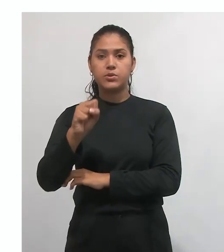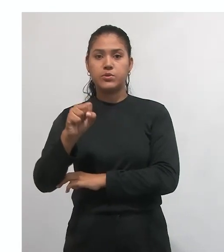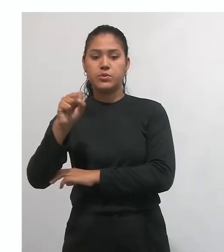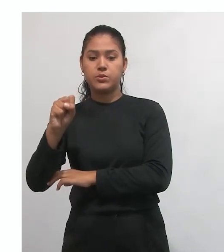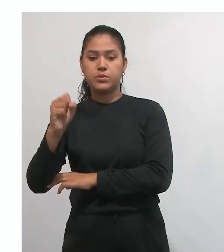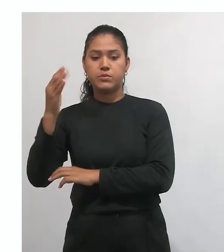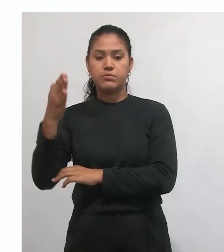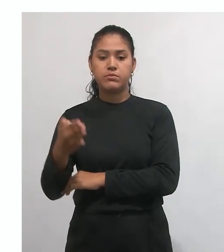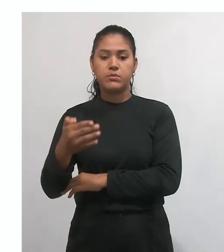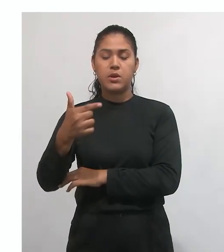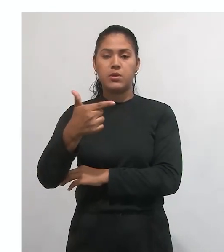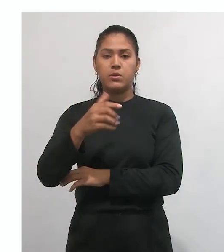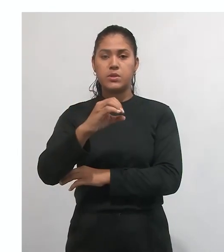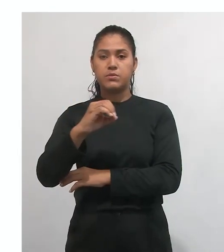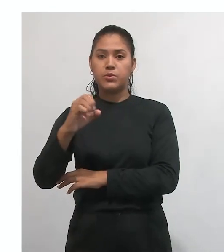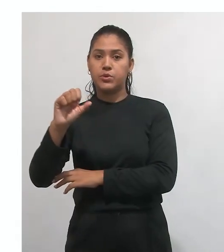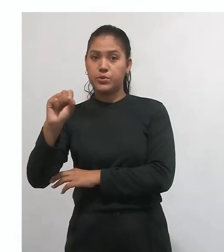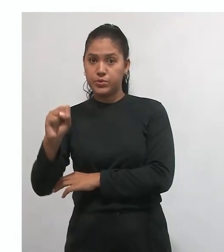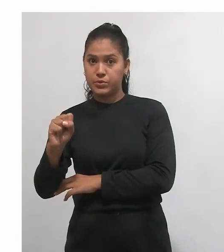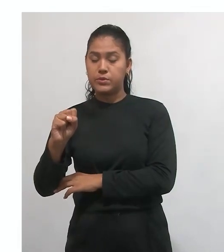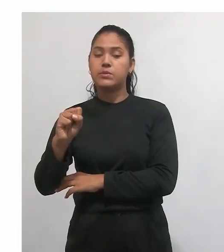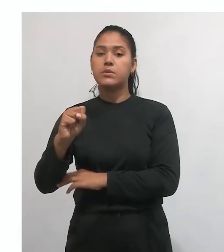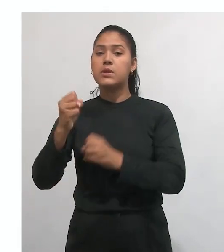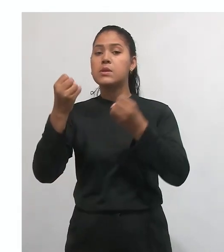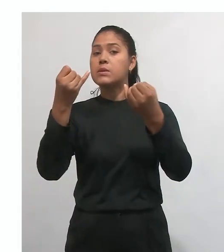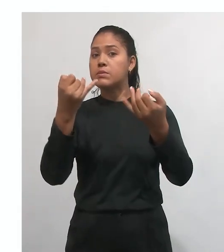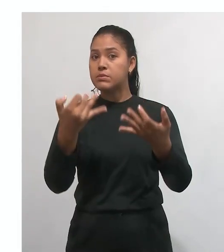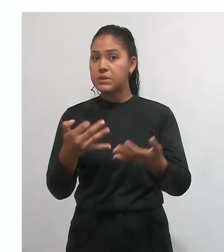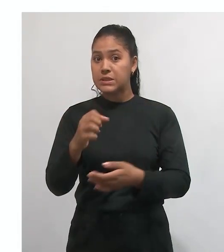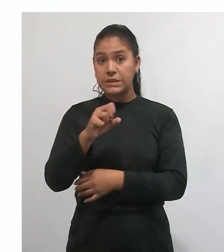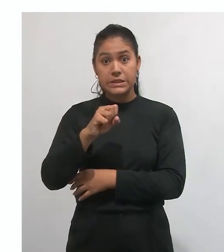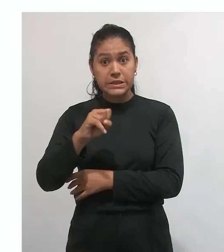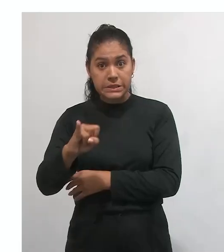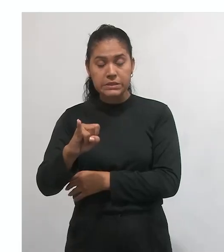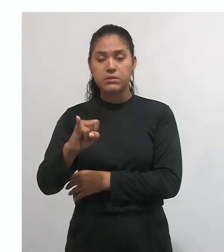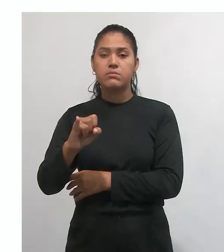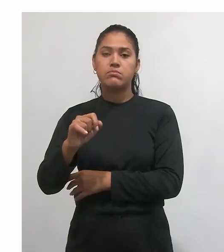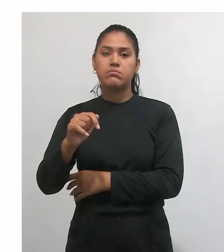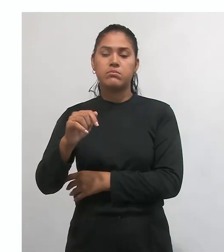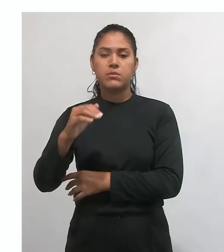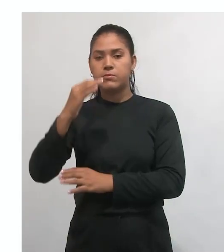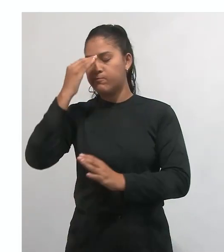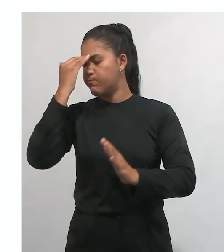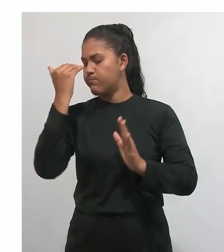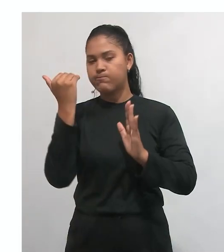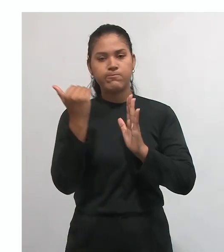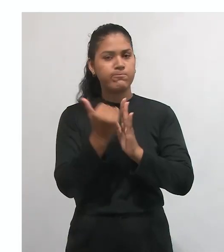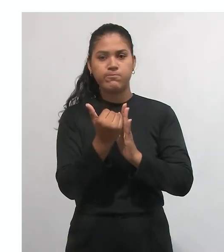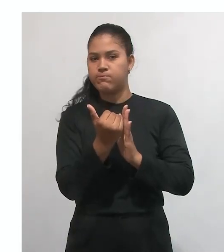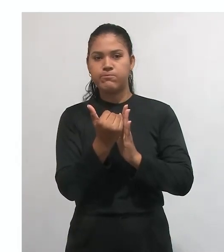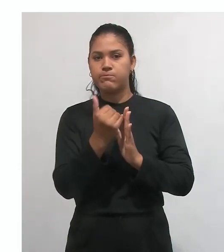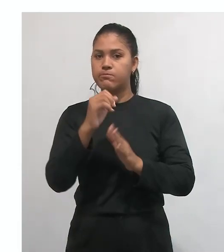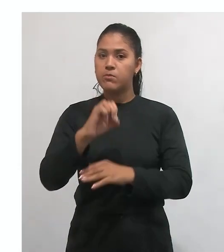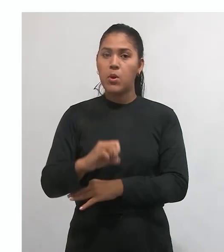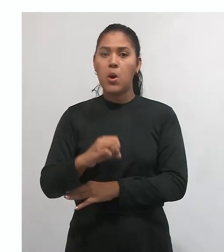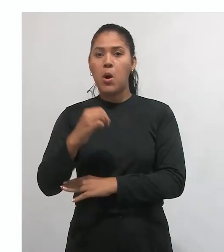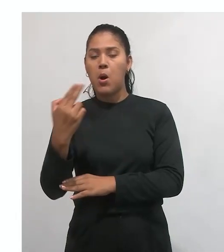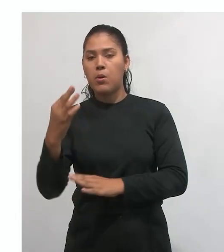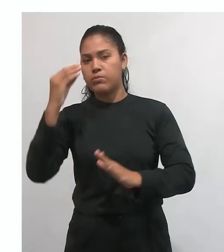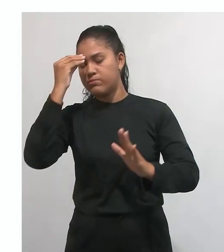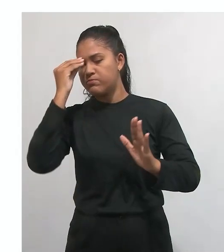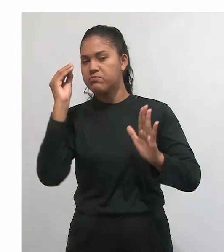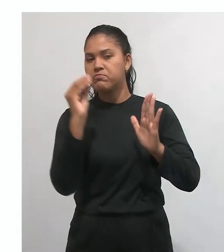11.788, que em descumprimento de qualquer obrigação contida em termo de compromisso, caracteriza-se um vínculo de